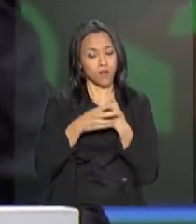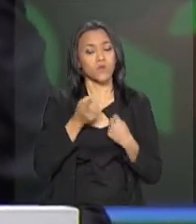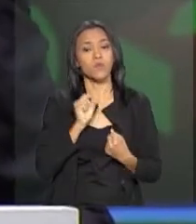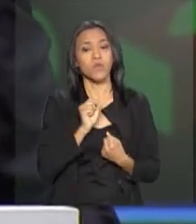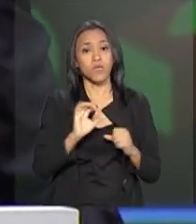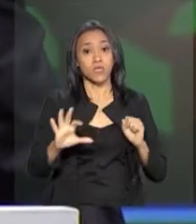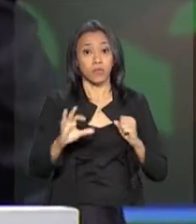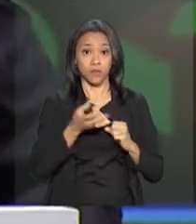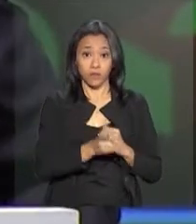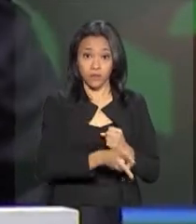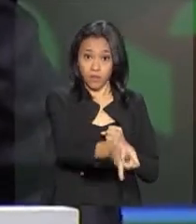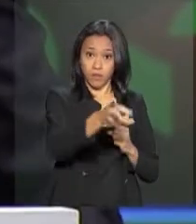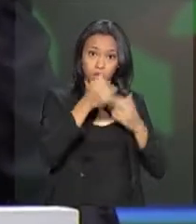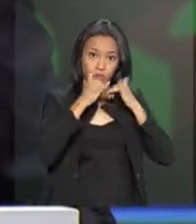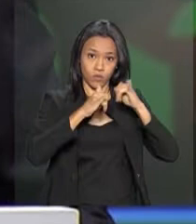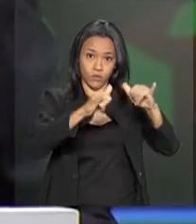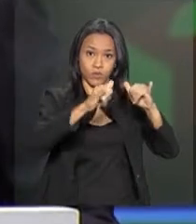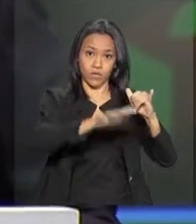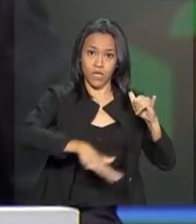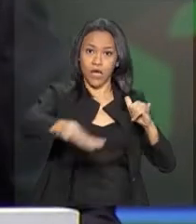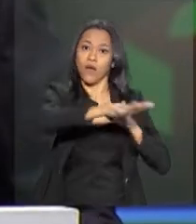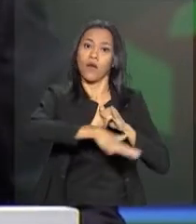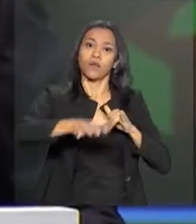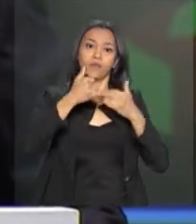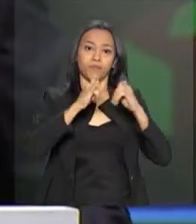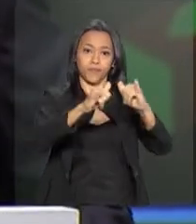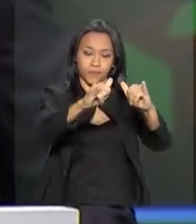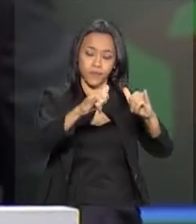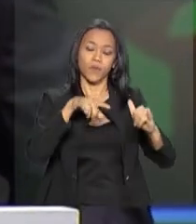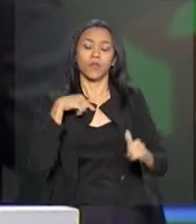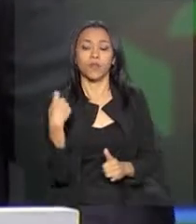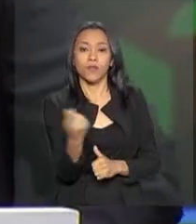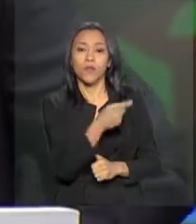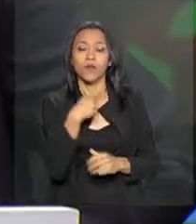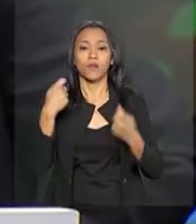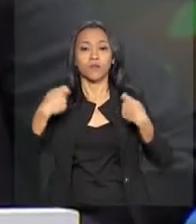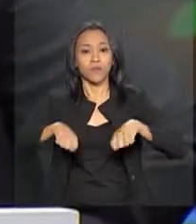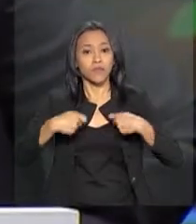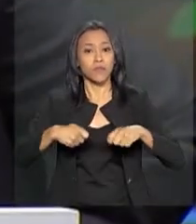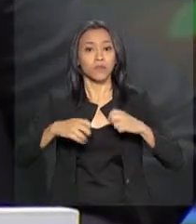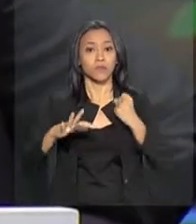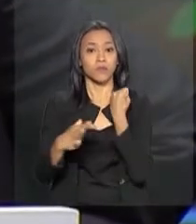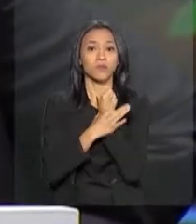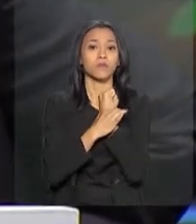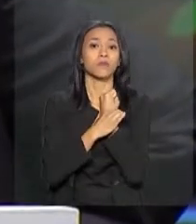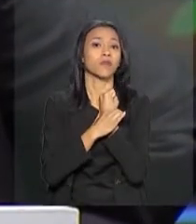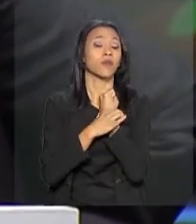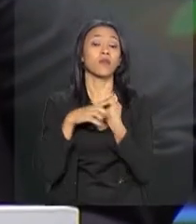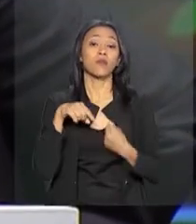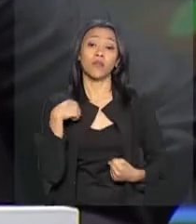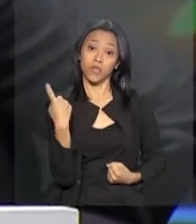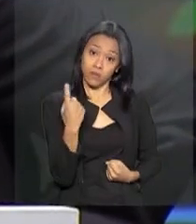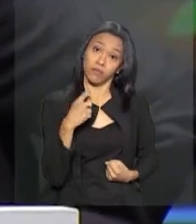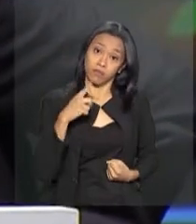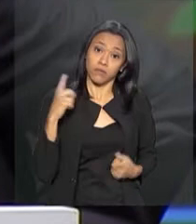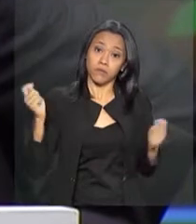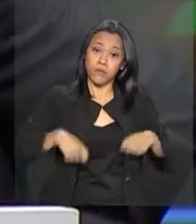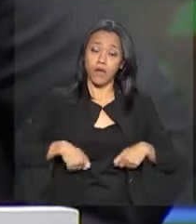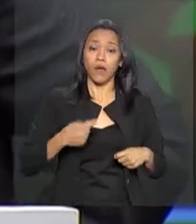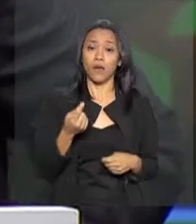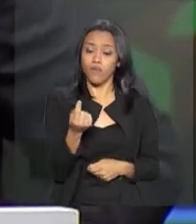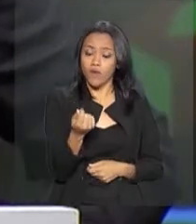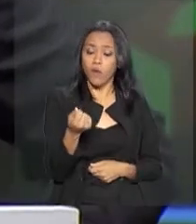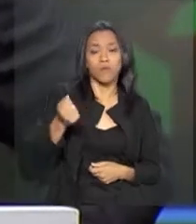energético nós precisamos garantir que possamos ter preços mais baratos